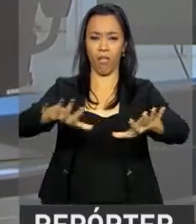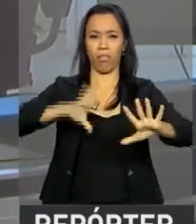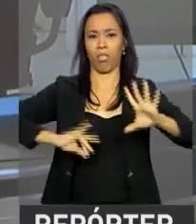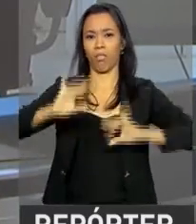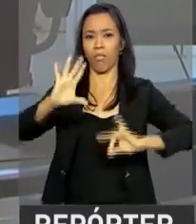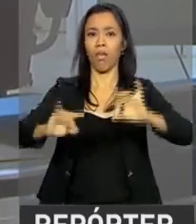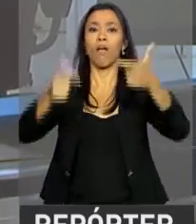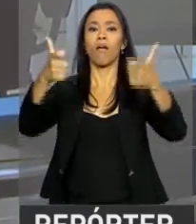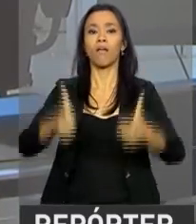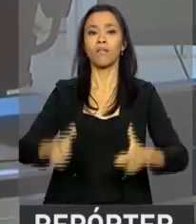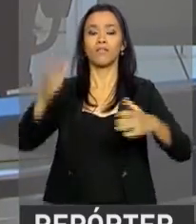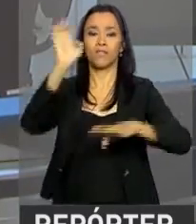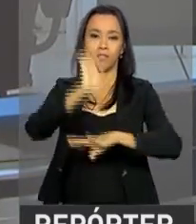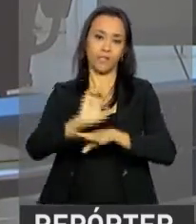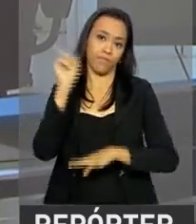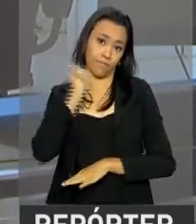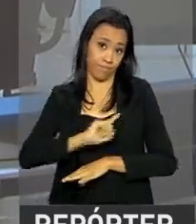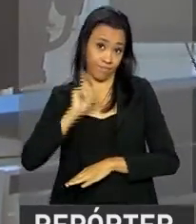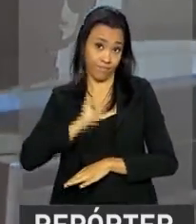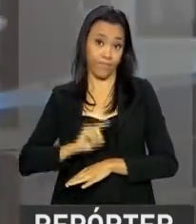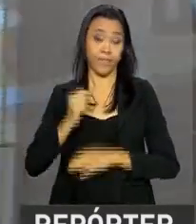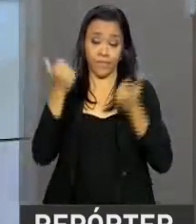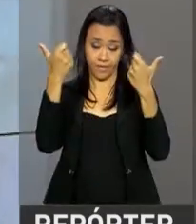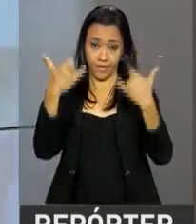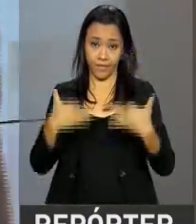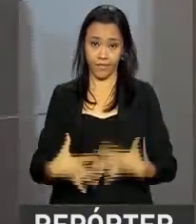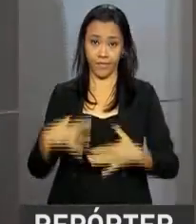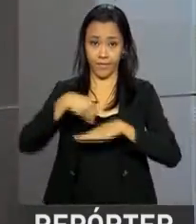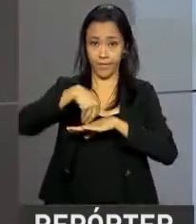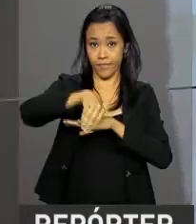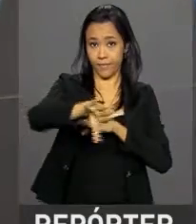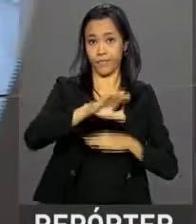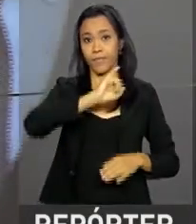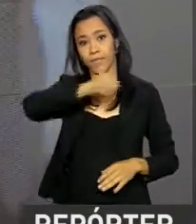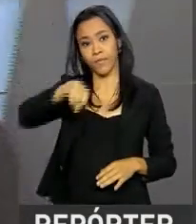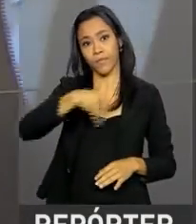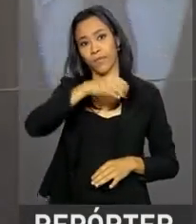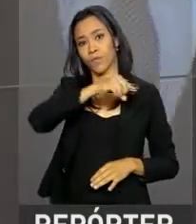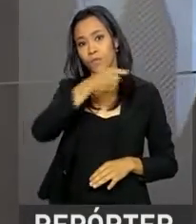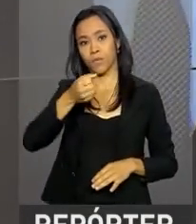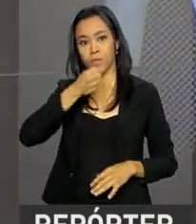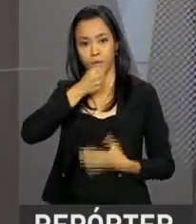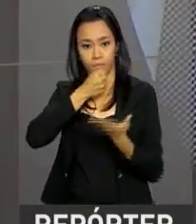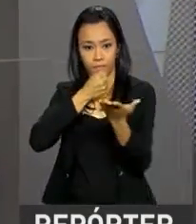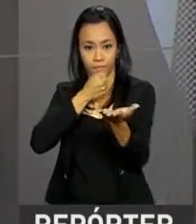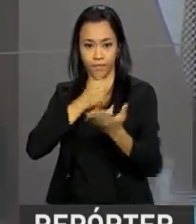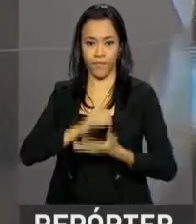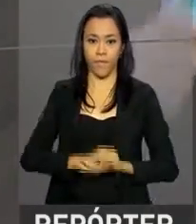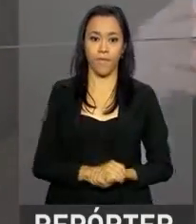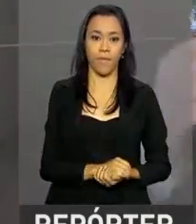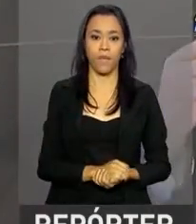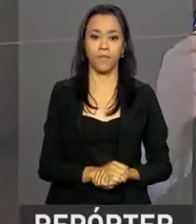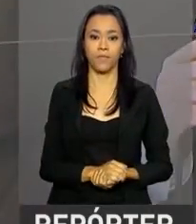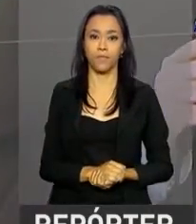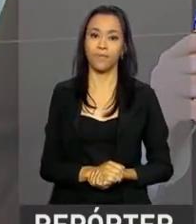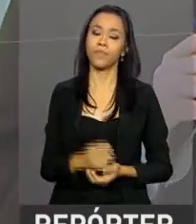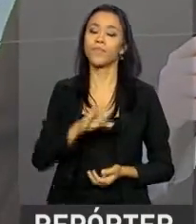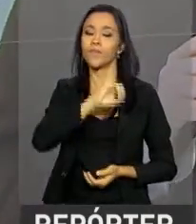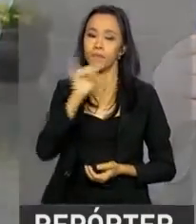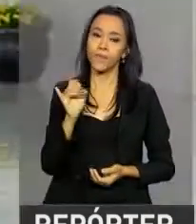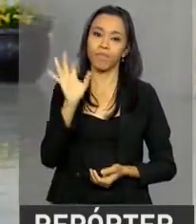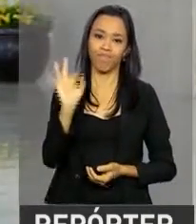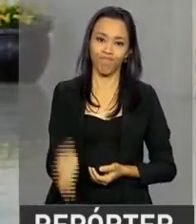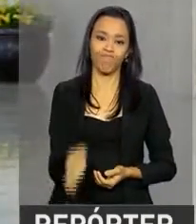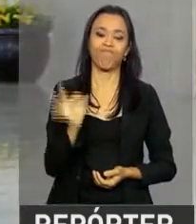o repórter joão pedro neto tem as informações ao vivo pra gente o joão pedro olhando